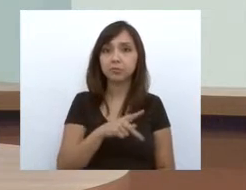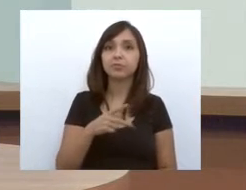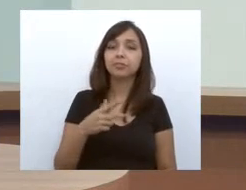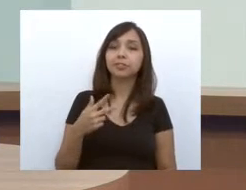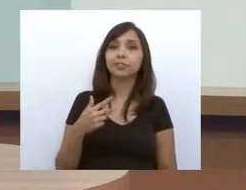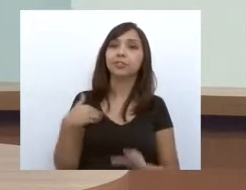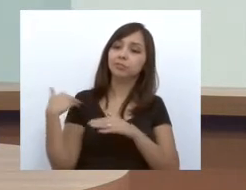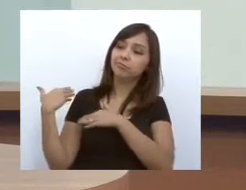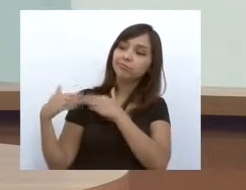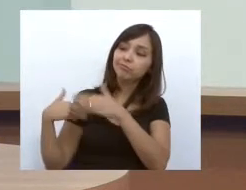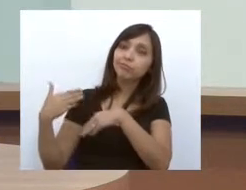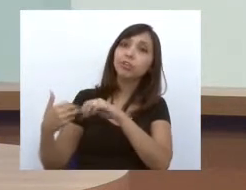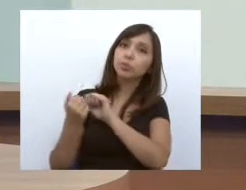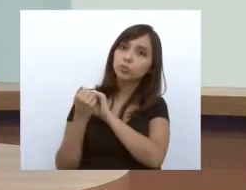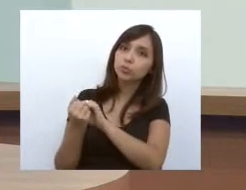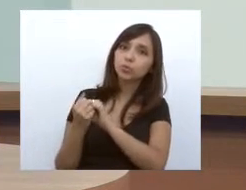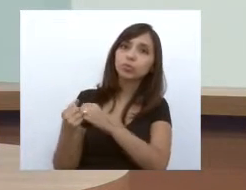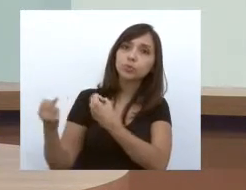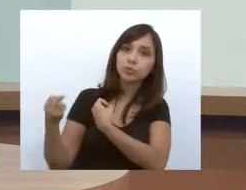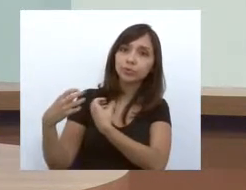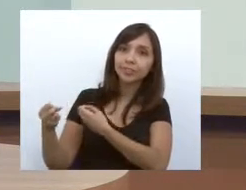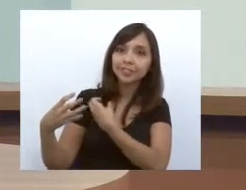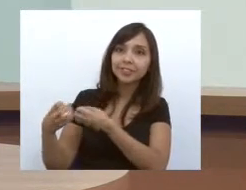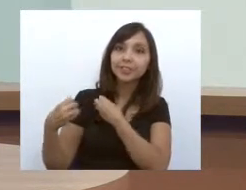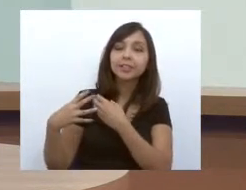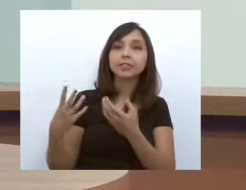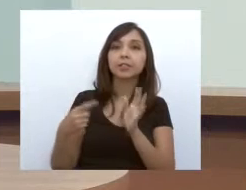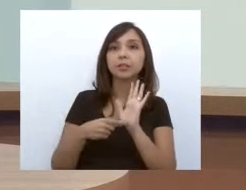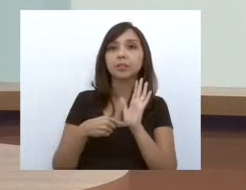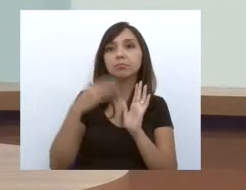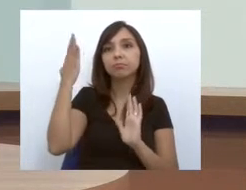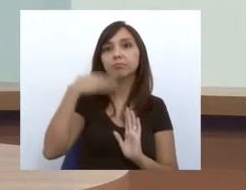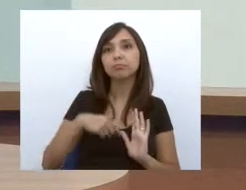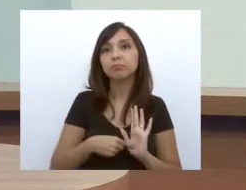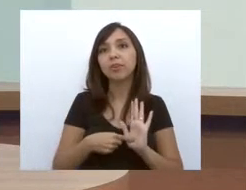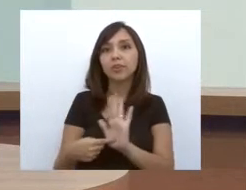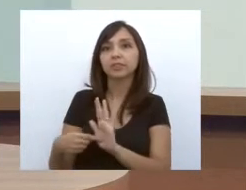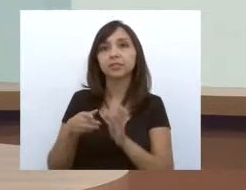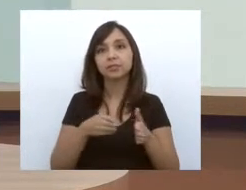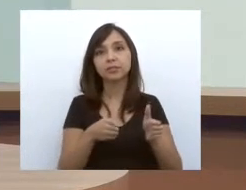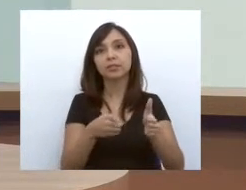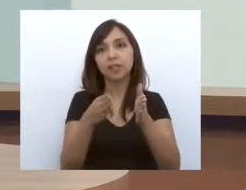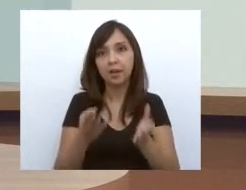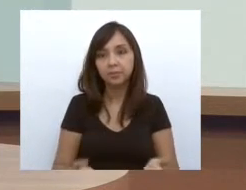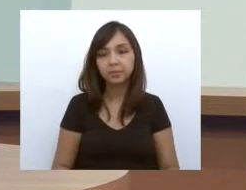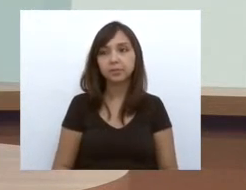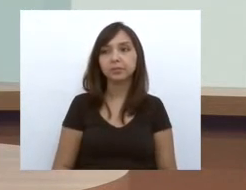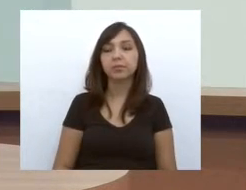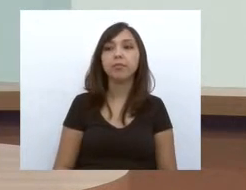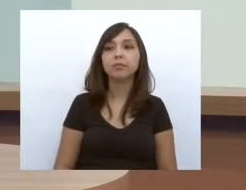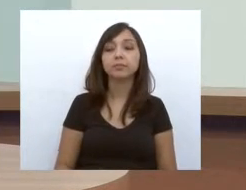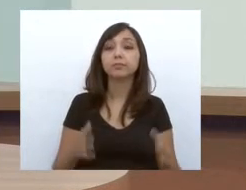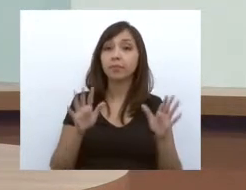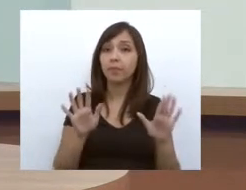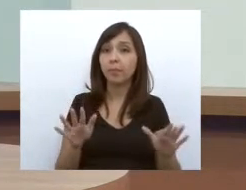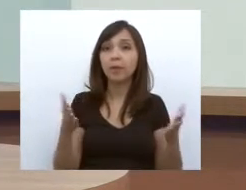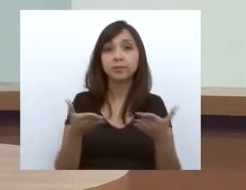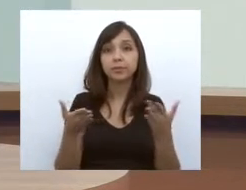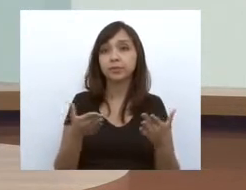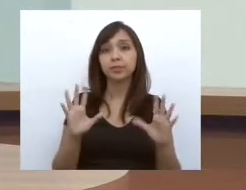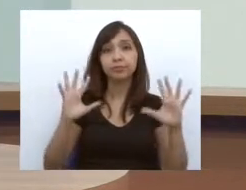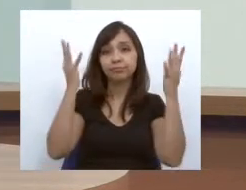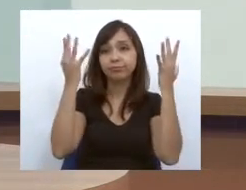vida, estiveram ao nosso lado, nos educando e mostrando qual que era o caminho. Porém, né, hoje não tem